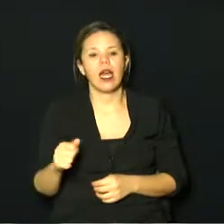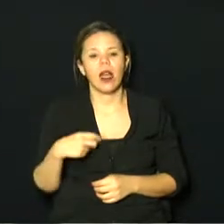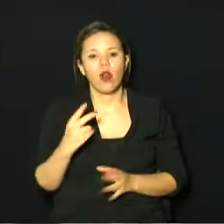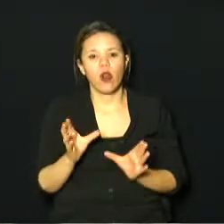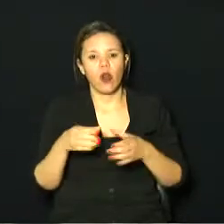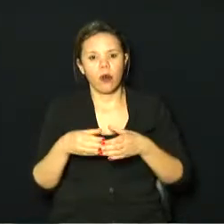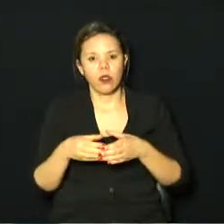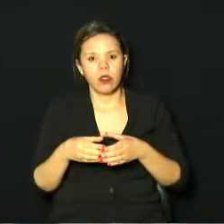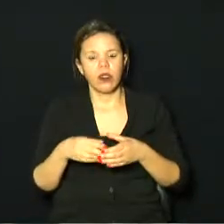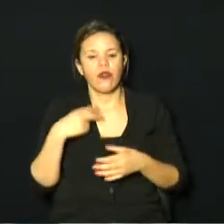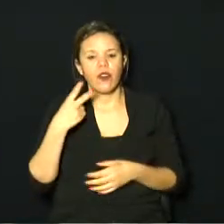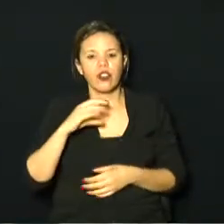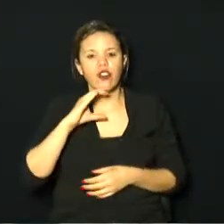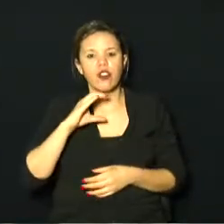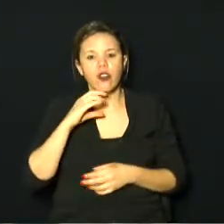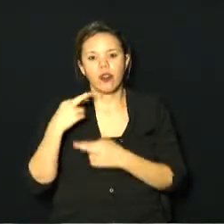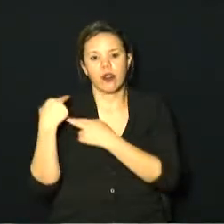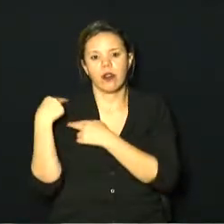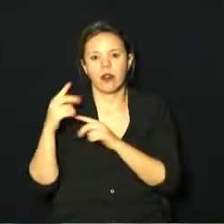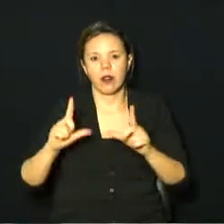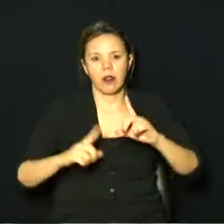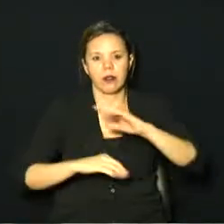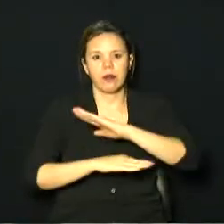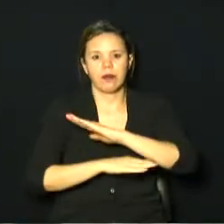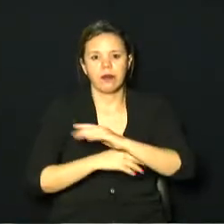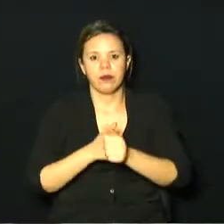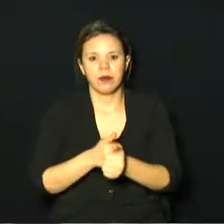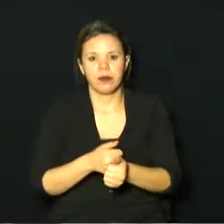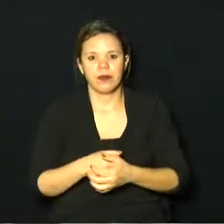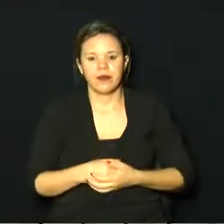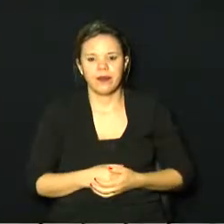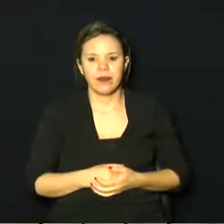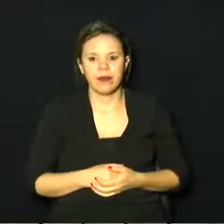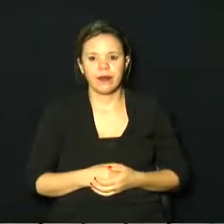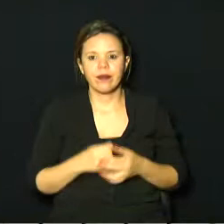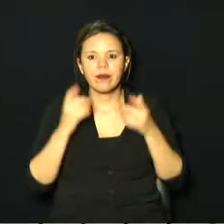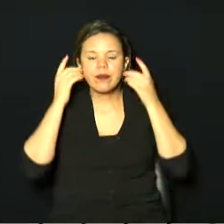Fique conosco ao vivo aqui na TV Câmara Campinas.